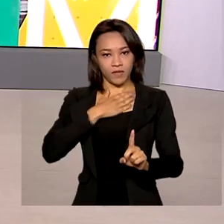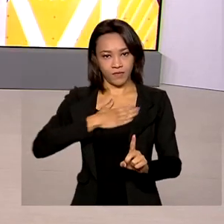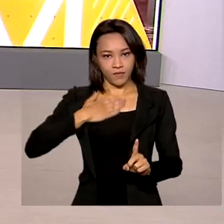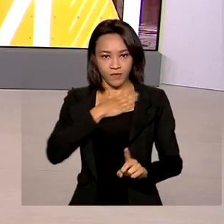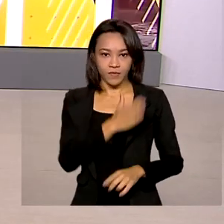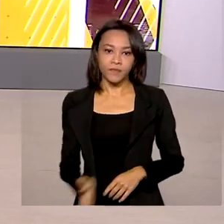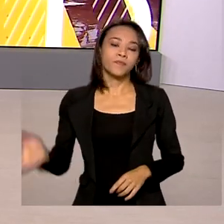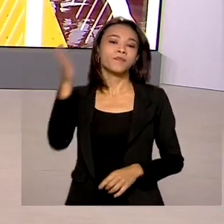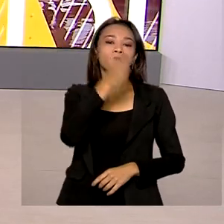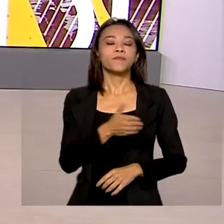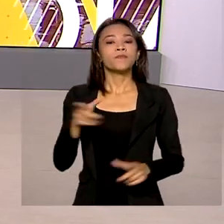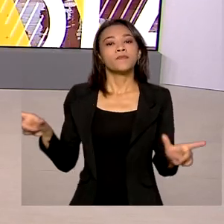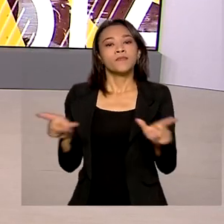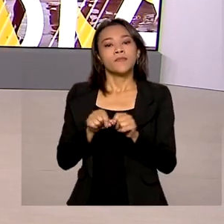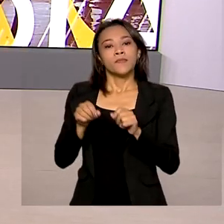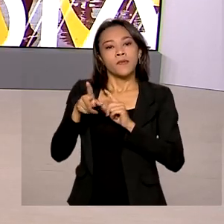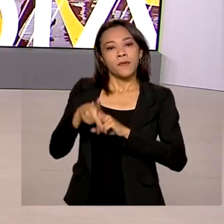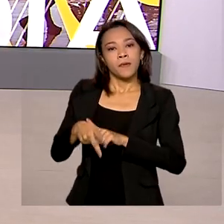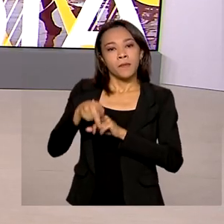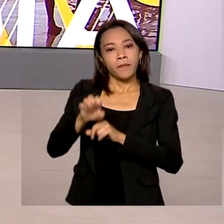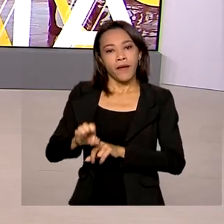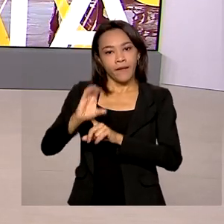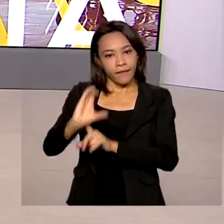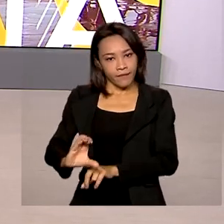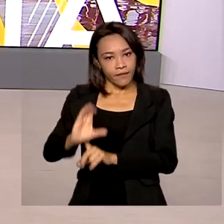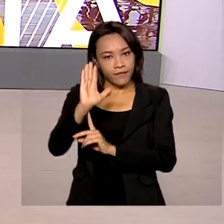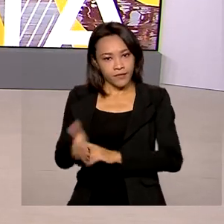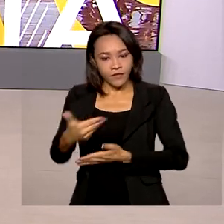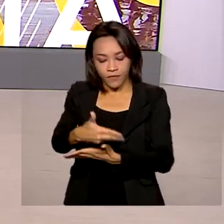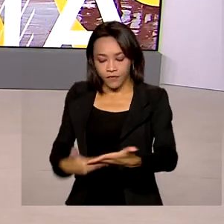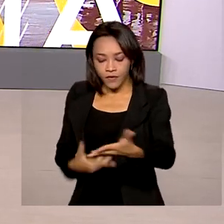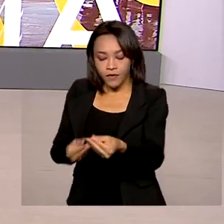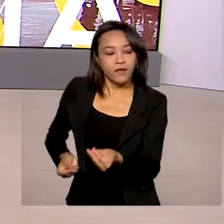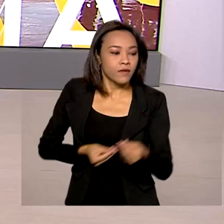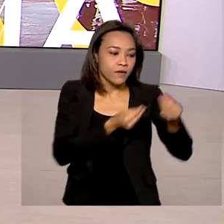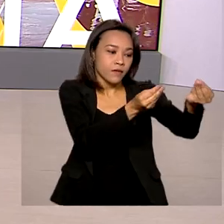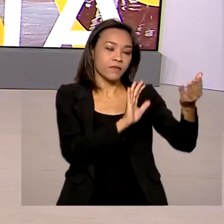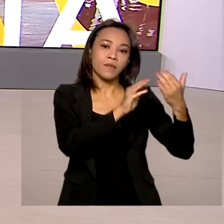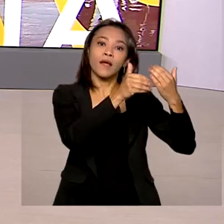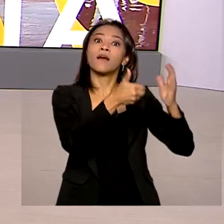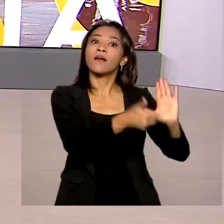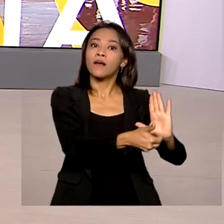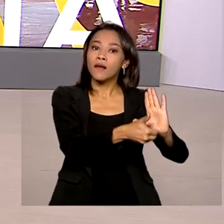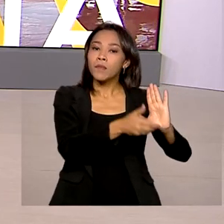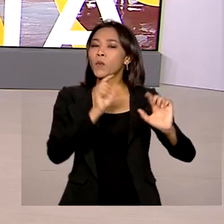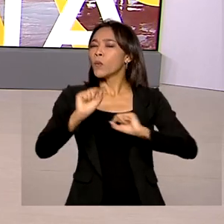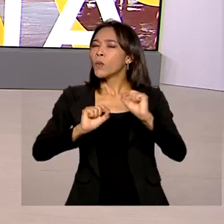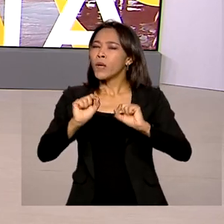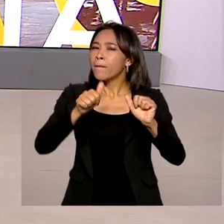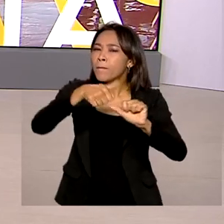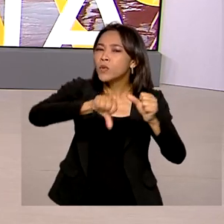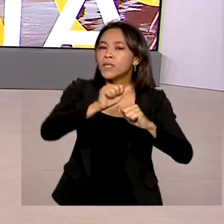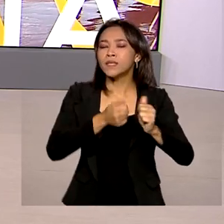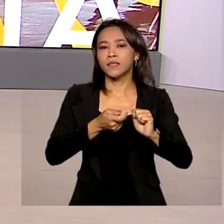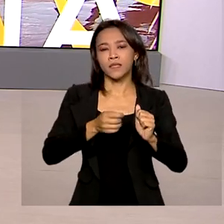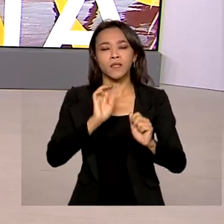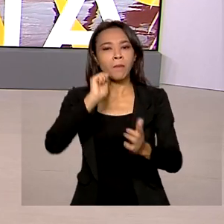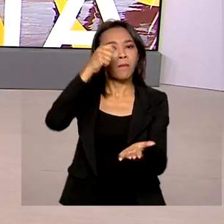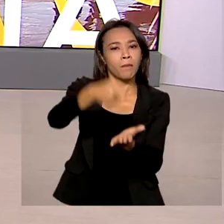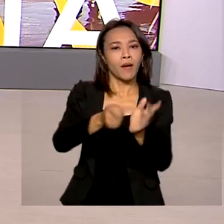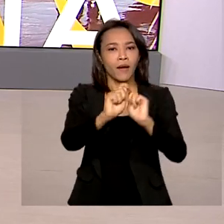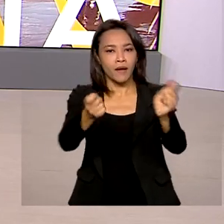e a PEC dos precatórios enviada esta semana a câmara dos deputados propõem mudanças no pagamento de dívidas da União